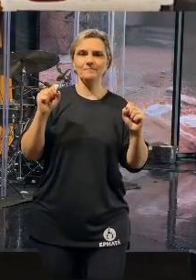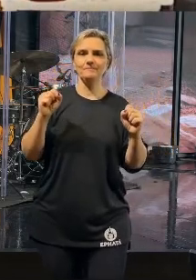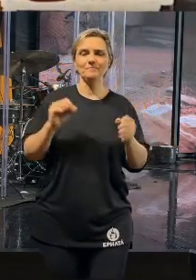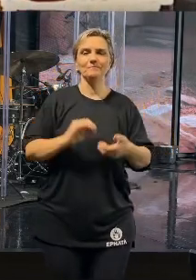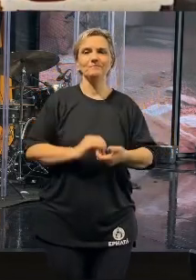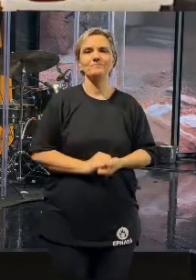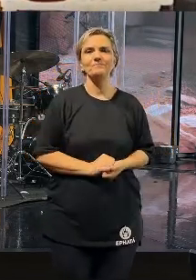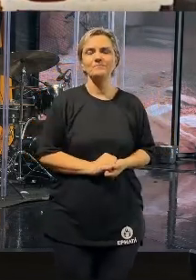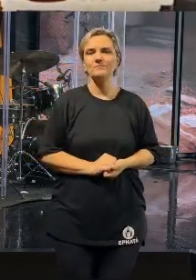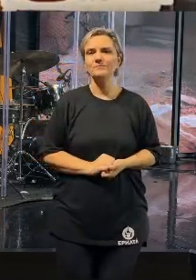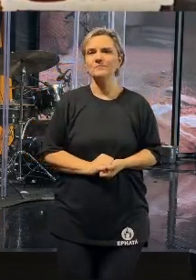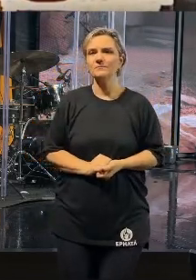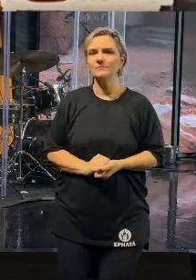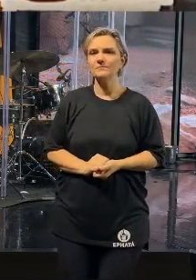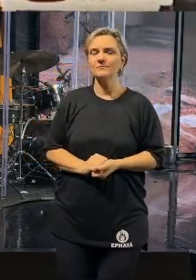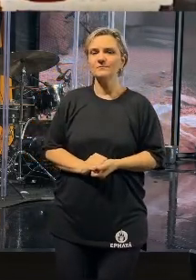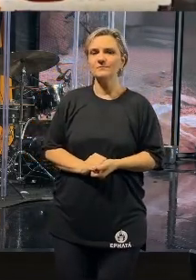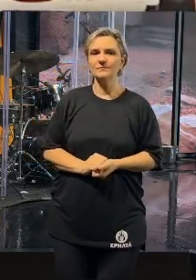impossíveis.